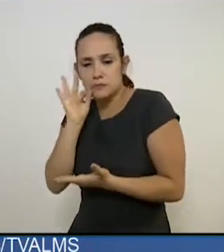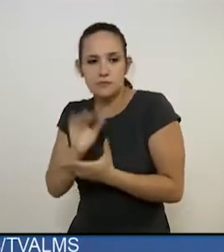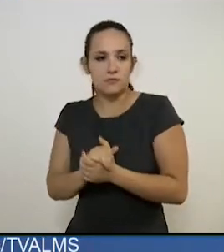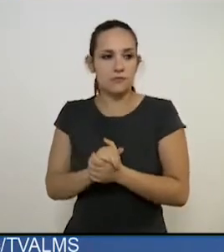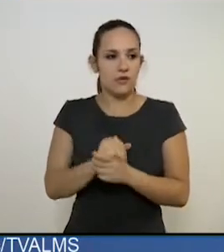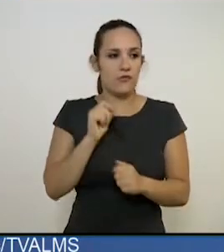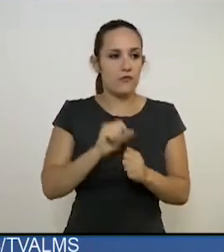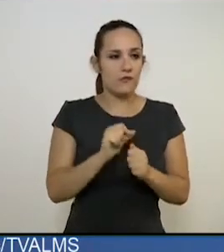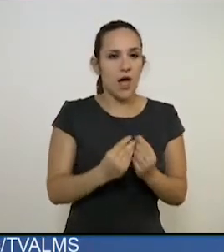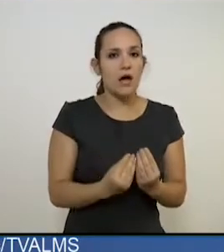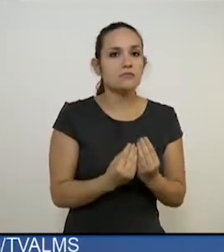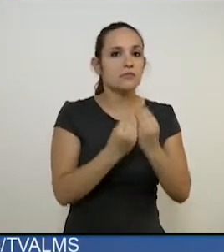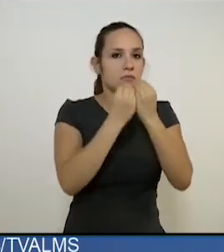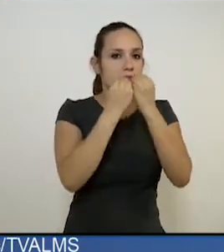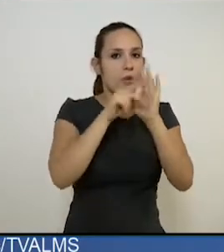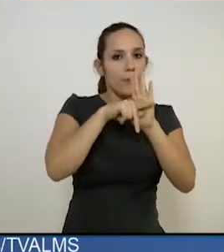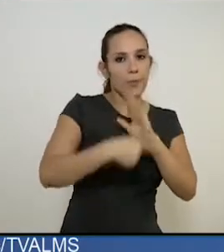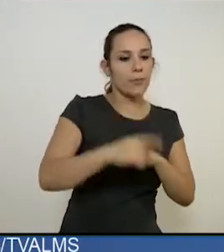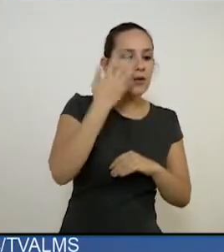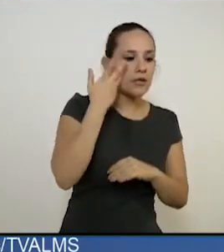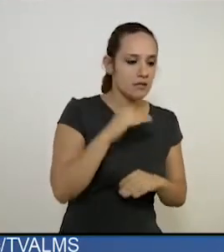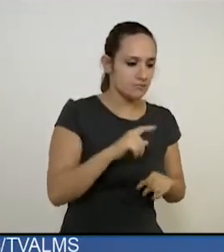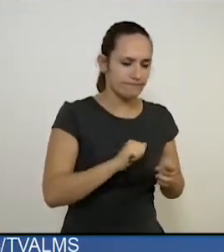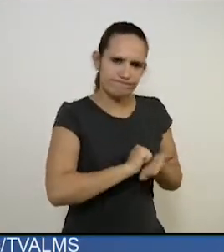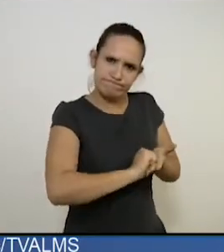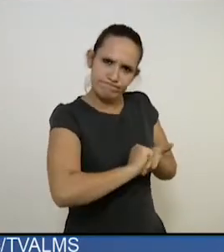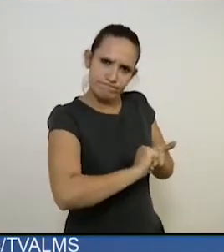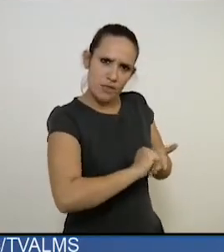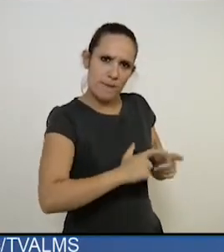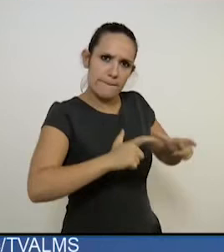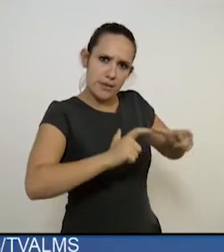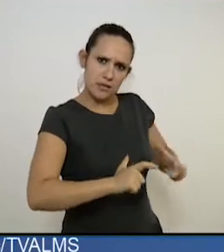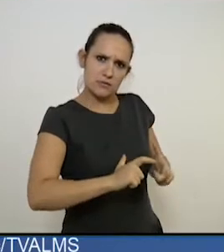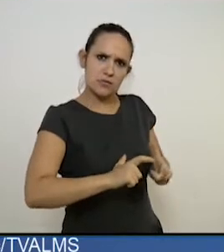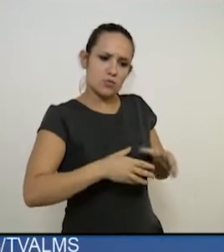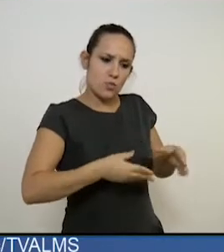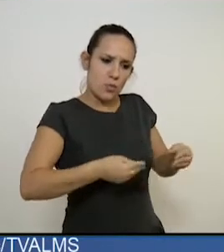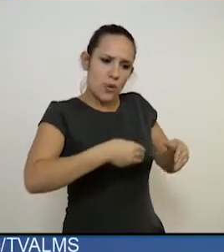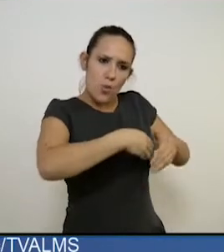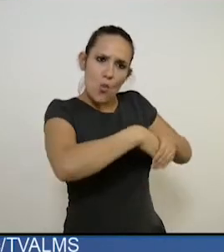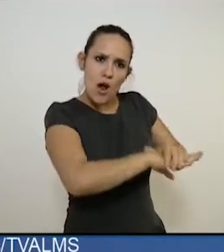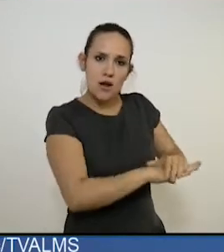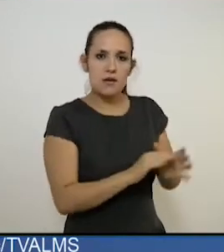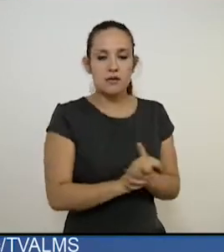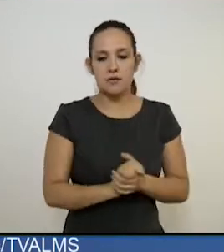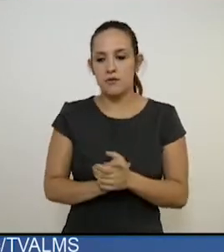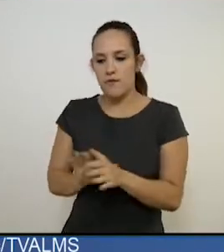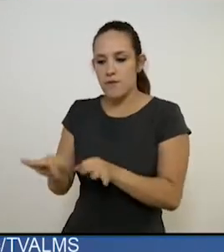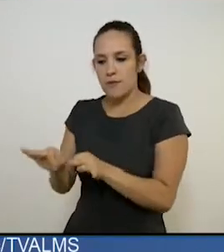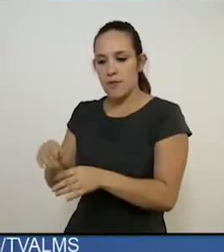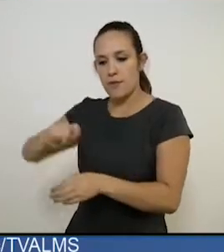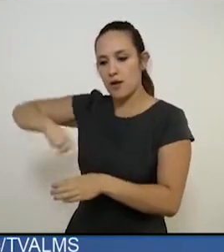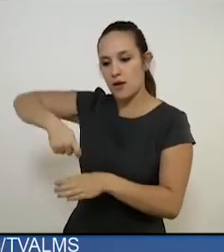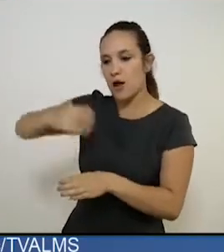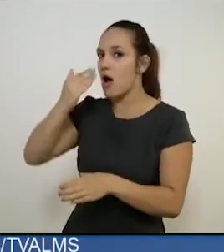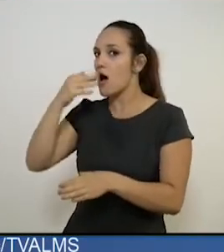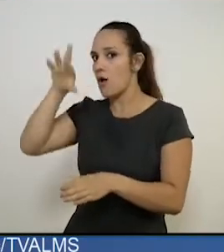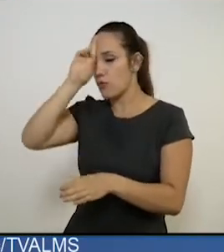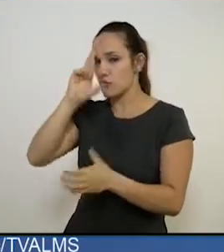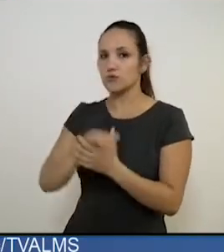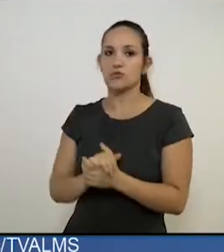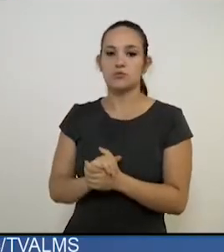o lanche da criança, lava a louça, enxuga a louça, prepara o almoço, planeja sua